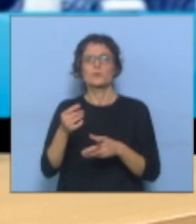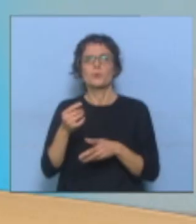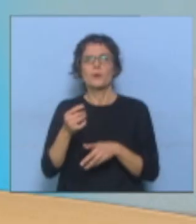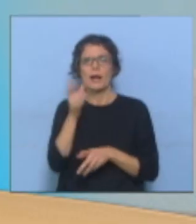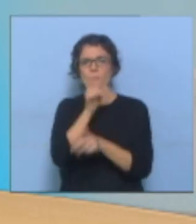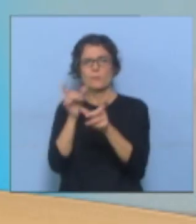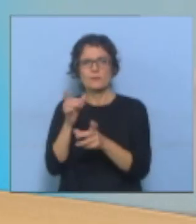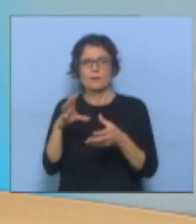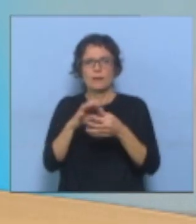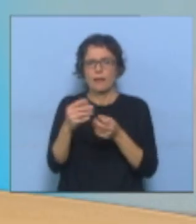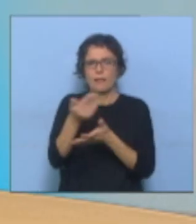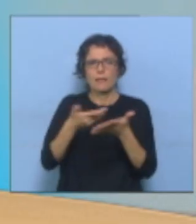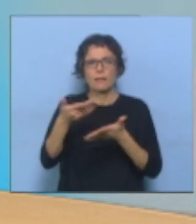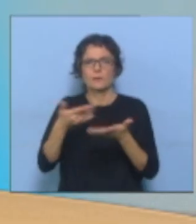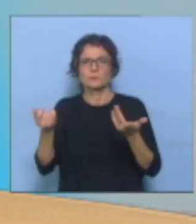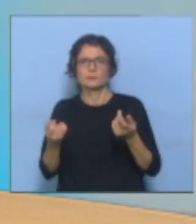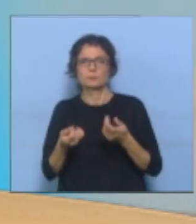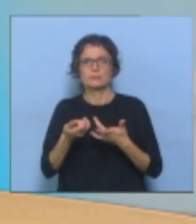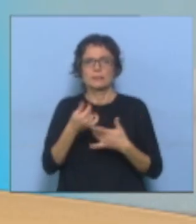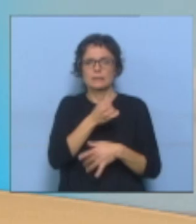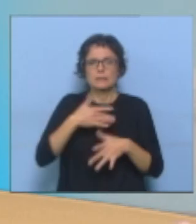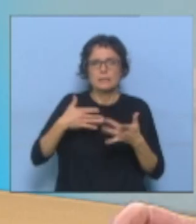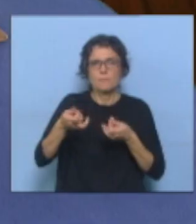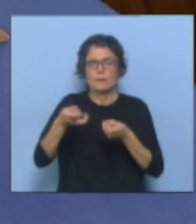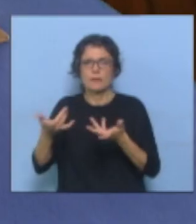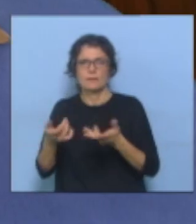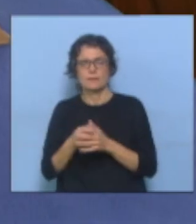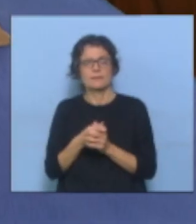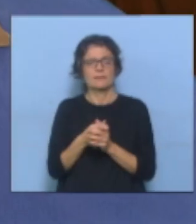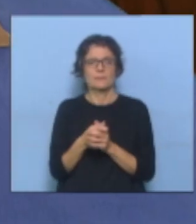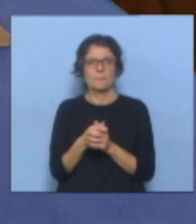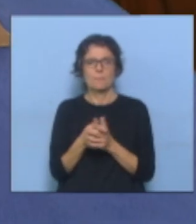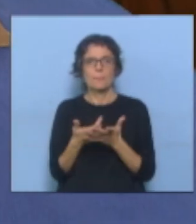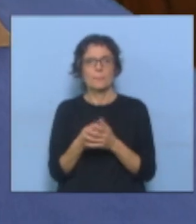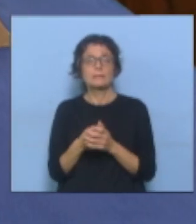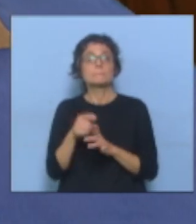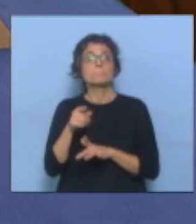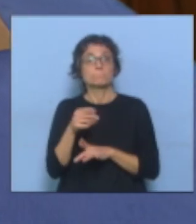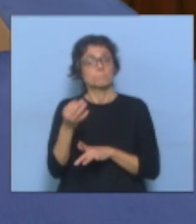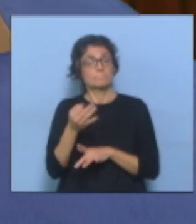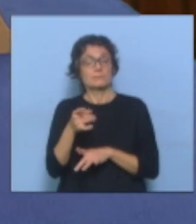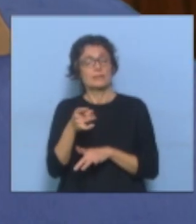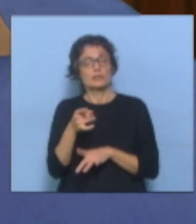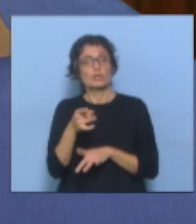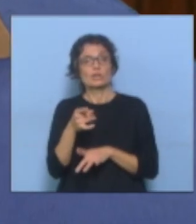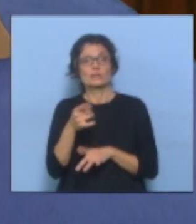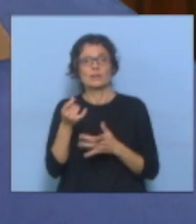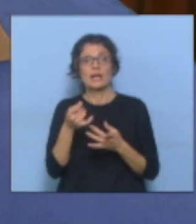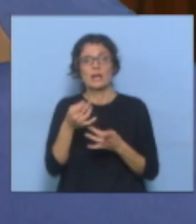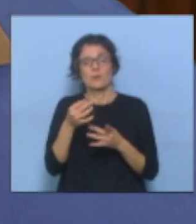para encontrarem em conjunto um novo paradigma para a economia. Um novo paradigma com alguns paradoxos à